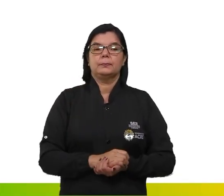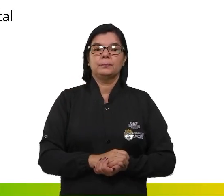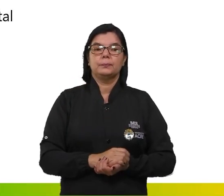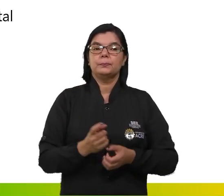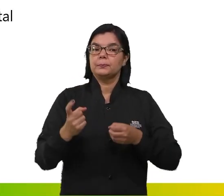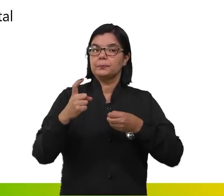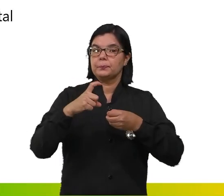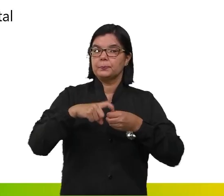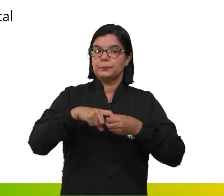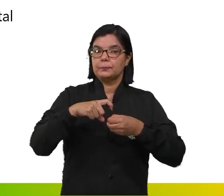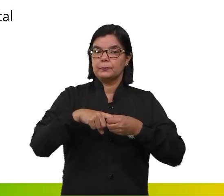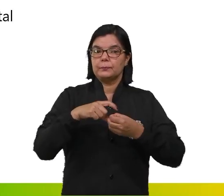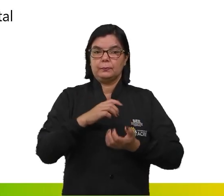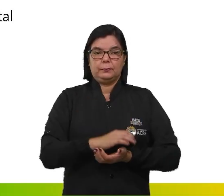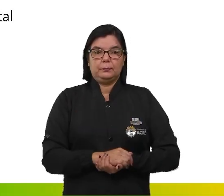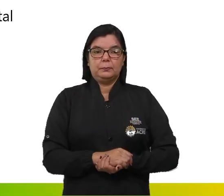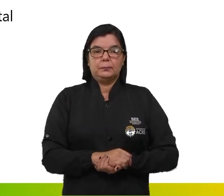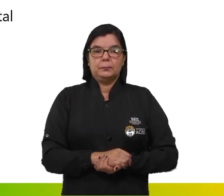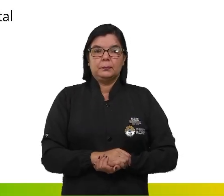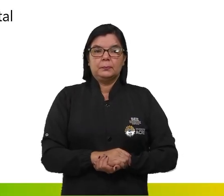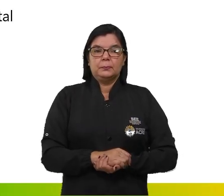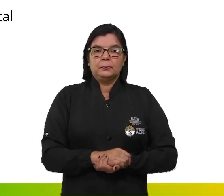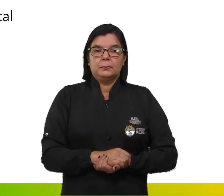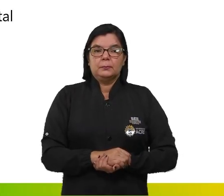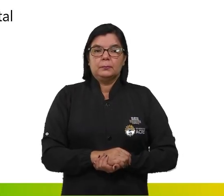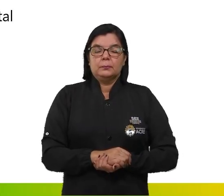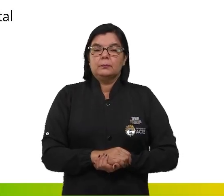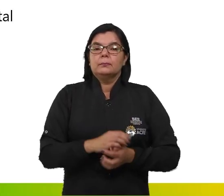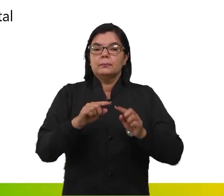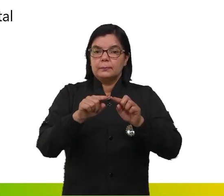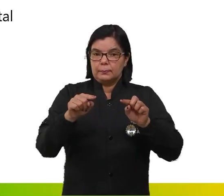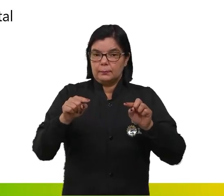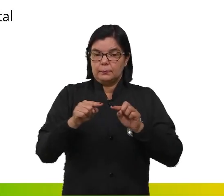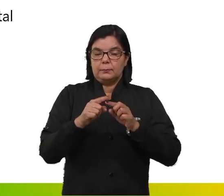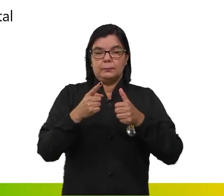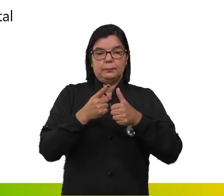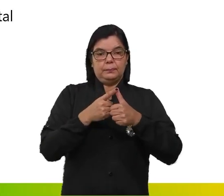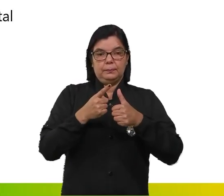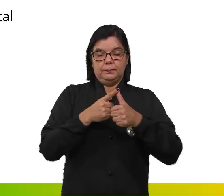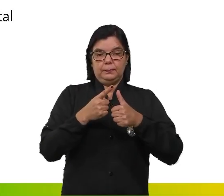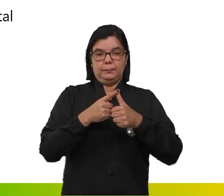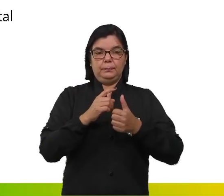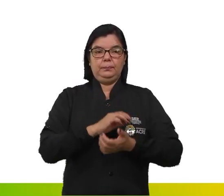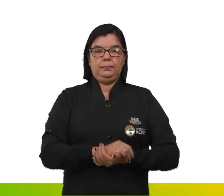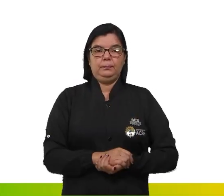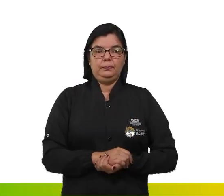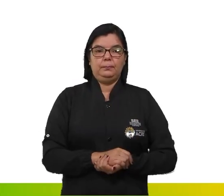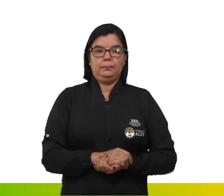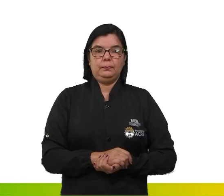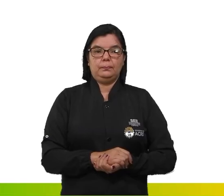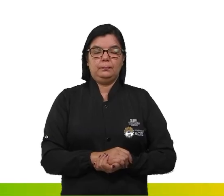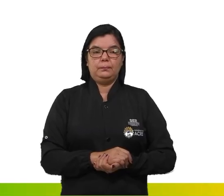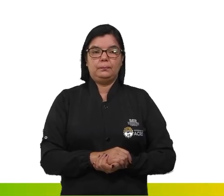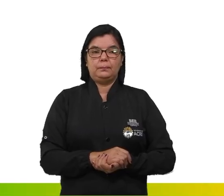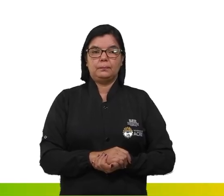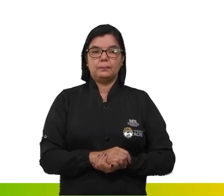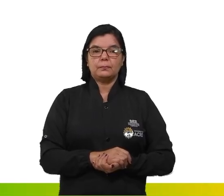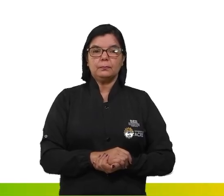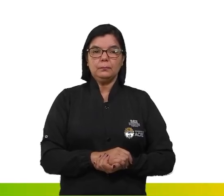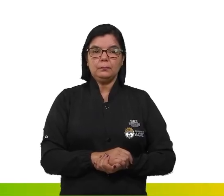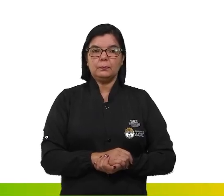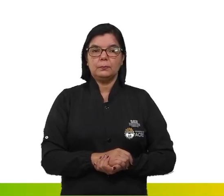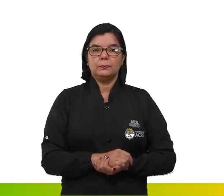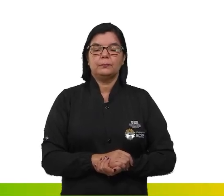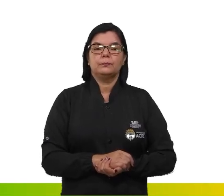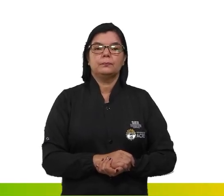Voltando aqui, essa é a área do primeiro terreno em acres. Então, aqui.